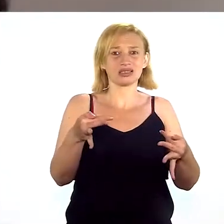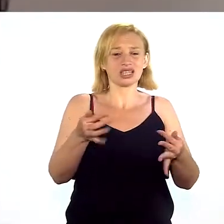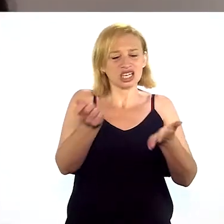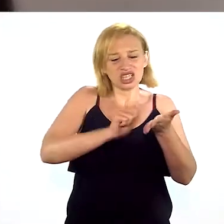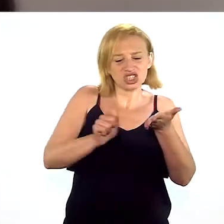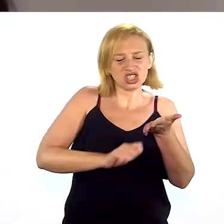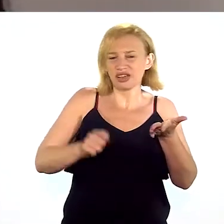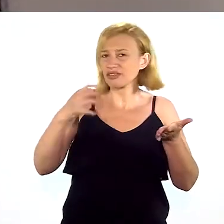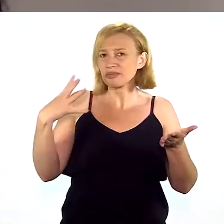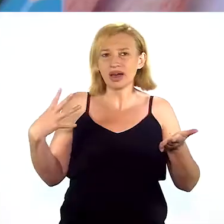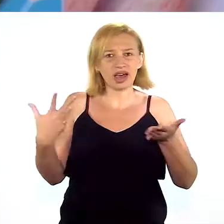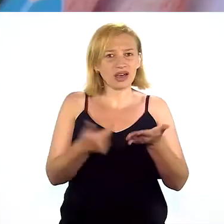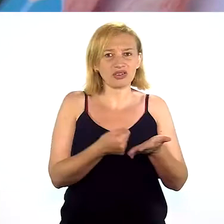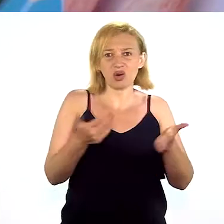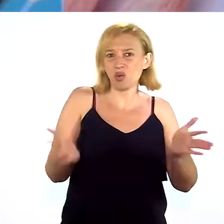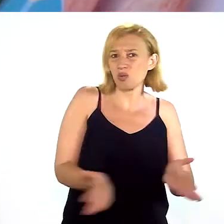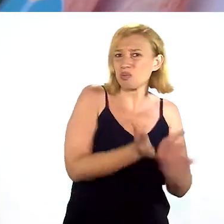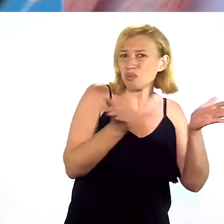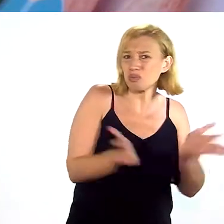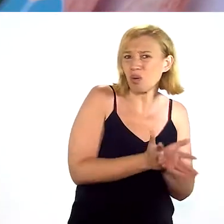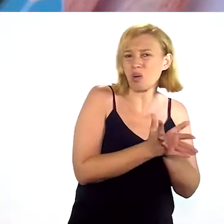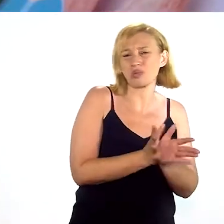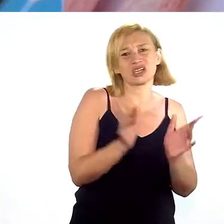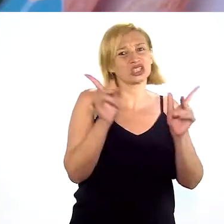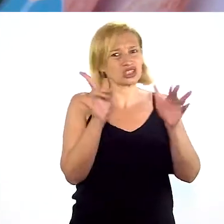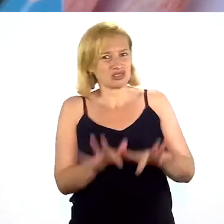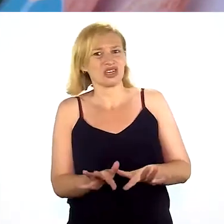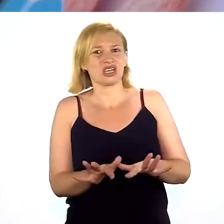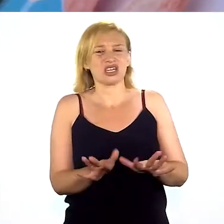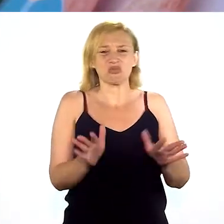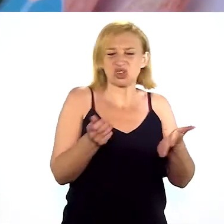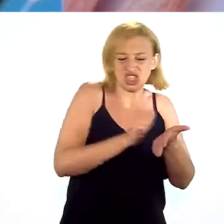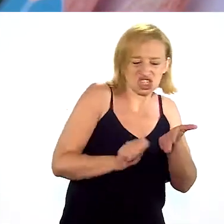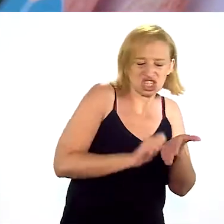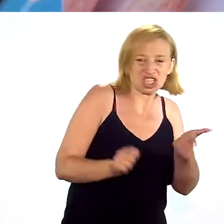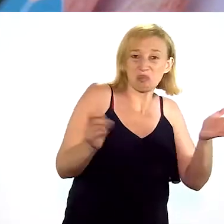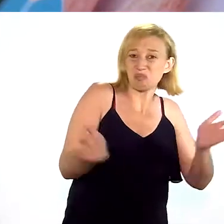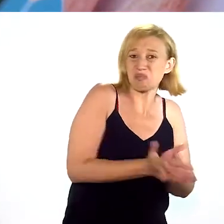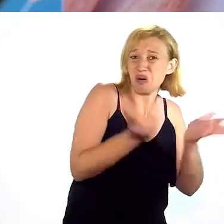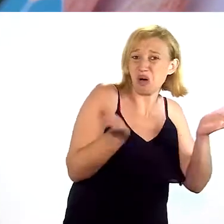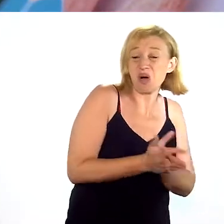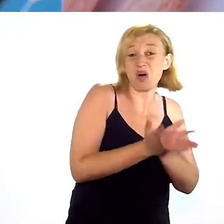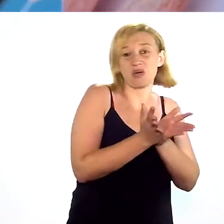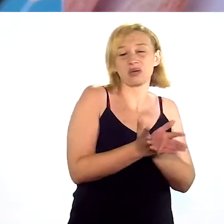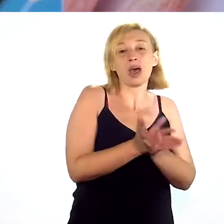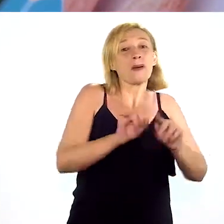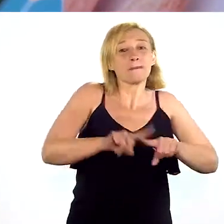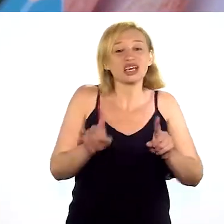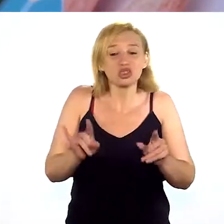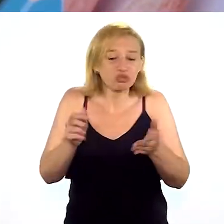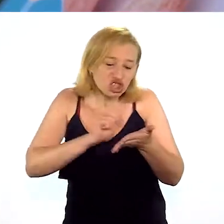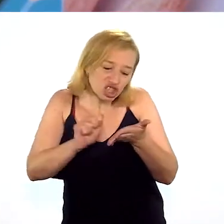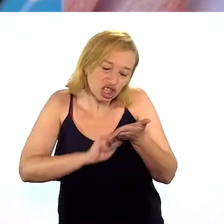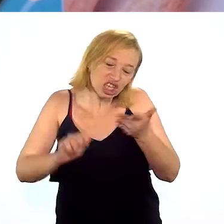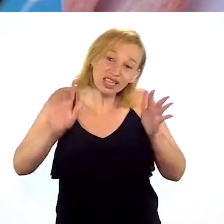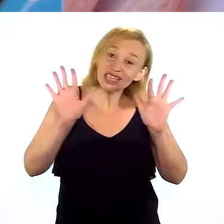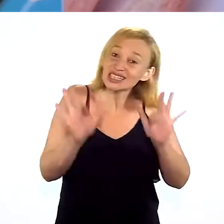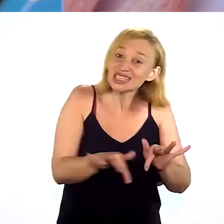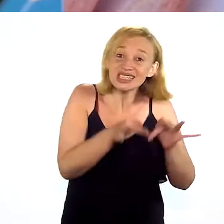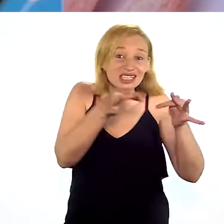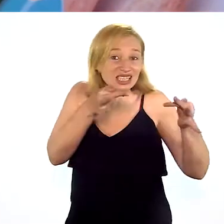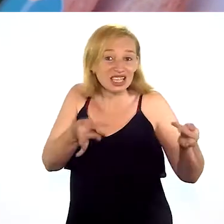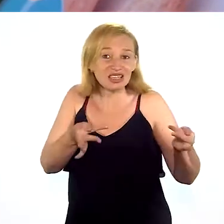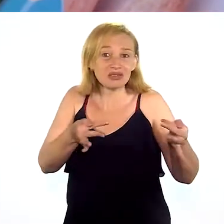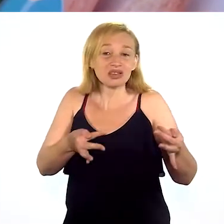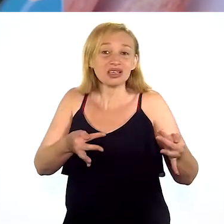simples para quem escreve é genial. O pobre é diferente, né? Uma escrita pobre é diferente. Uma escrita simples é uma